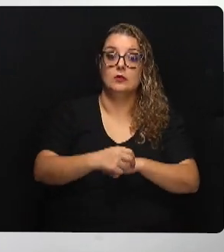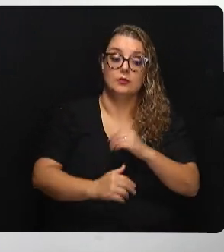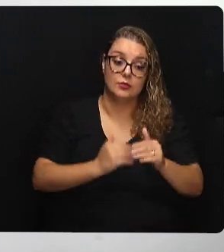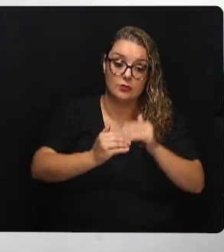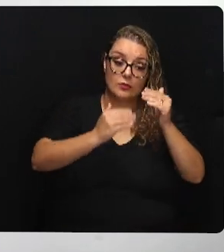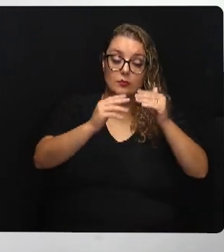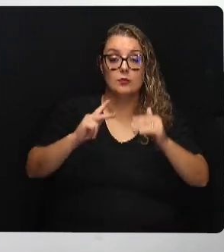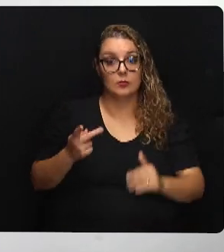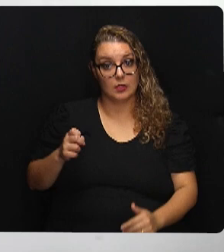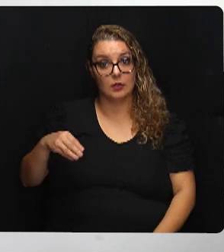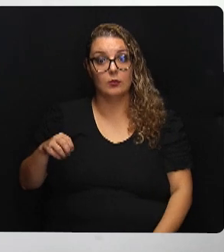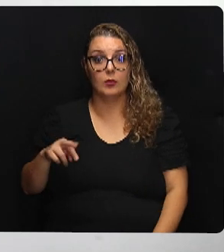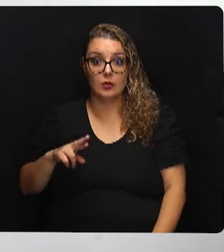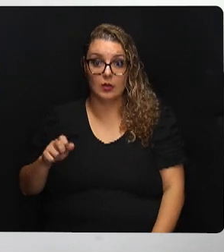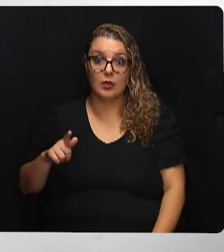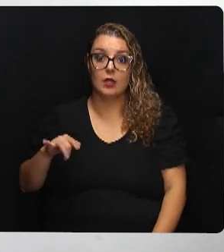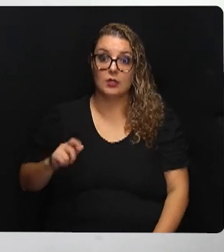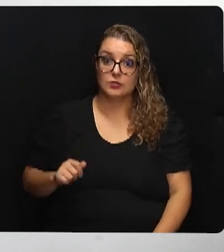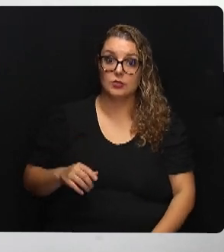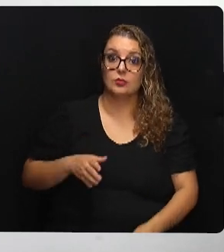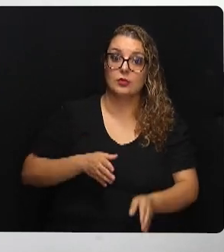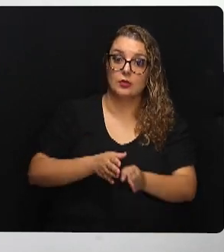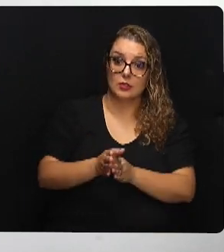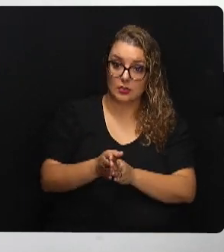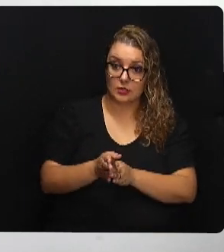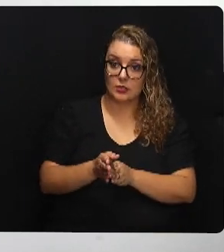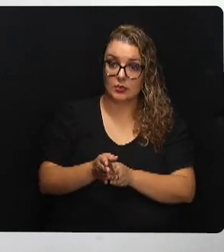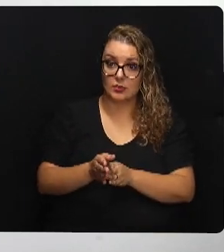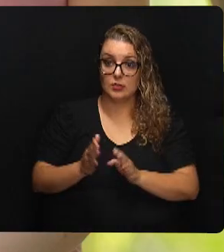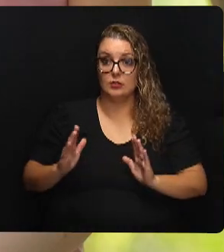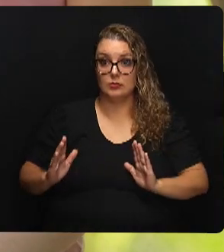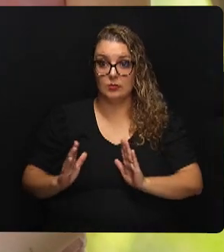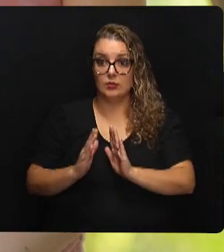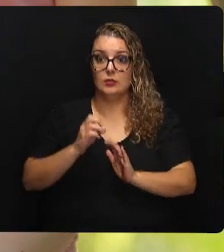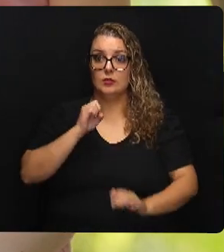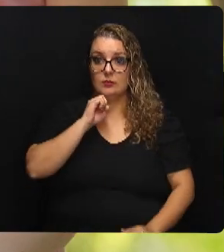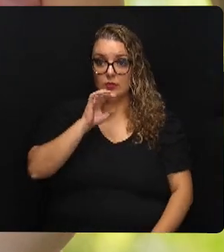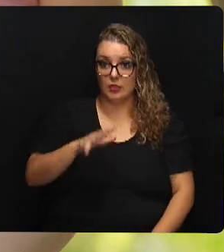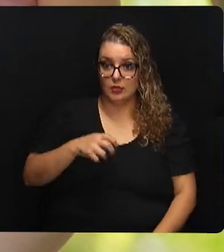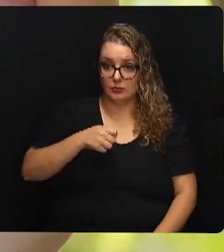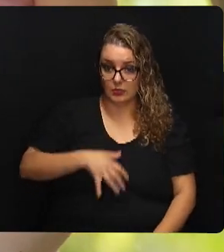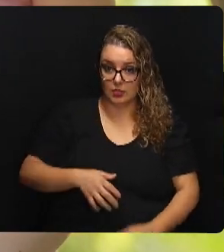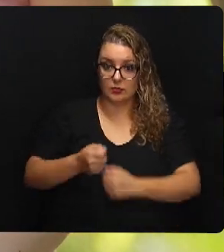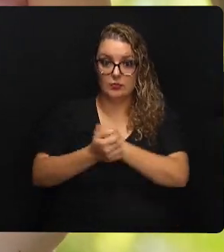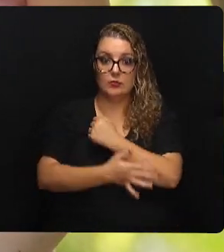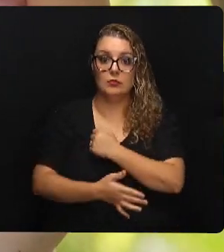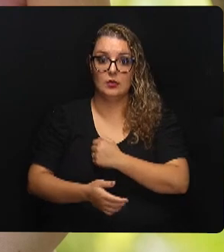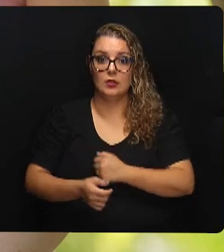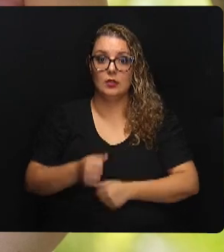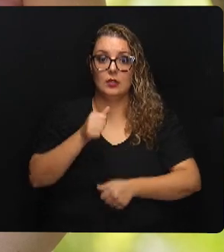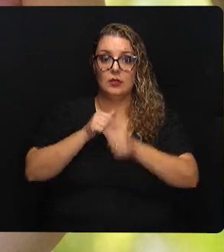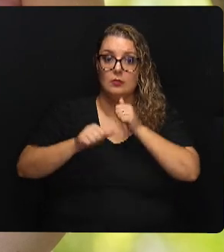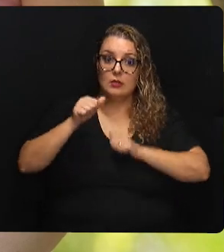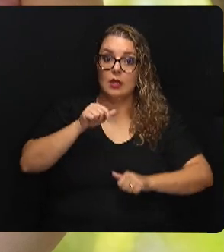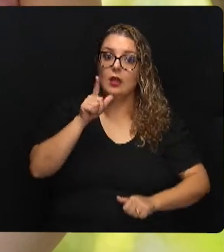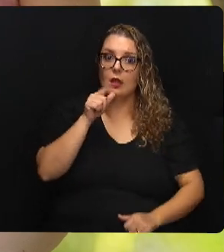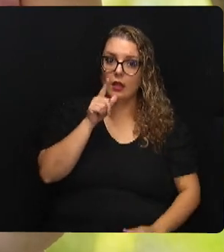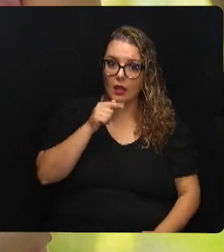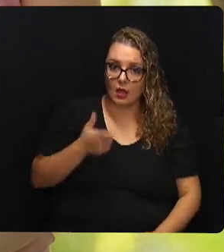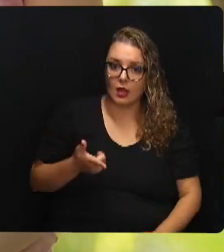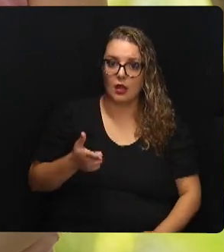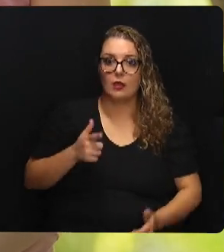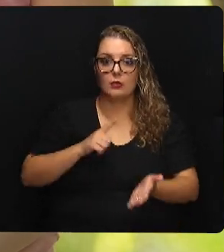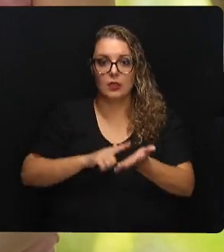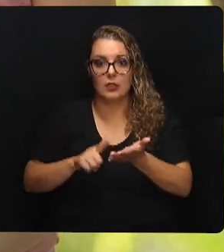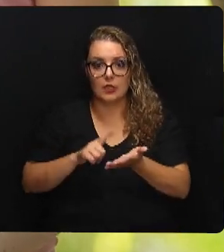dengue hemorrágica, né? Então, o que a gente recomenda é, diante de vômitos e diarreia, aumentar a ingesta de